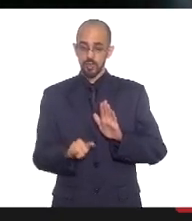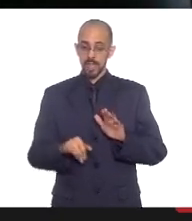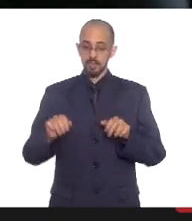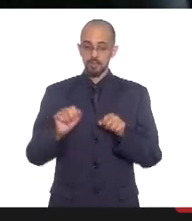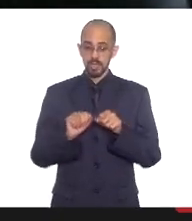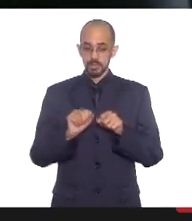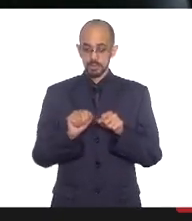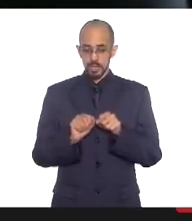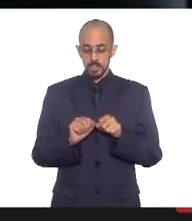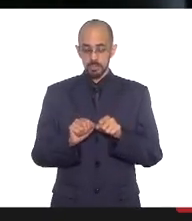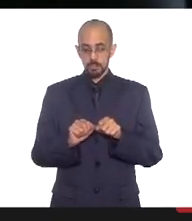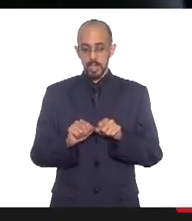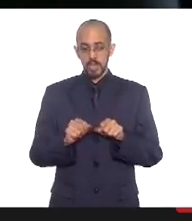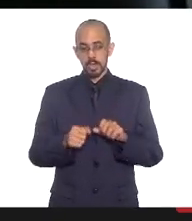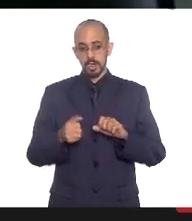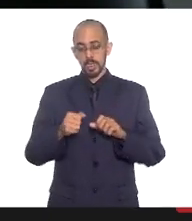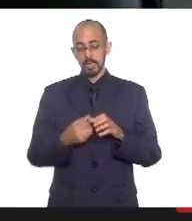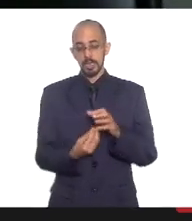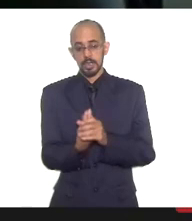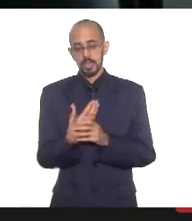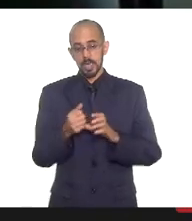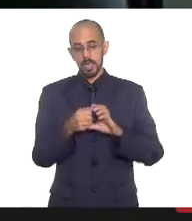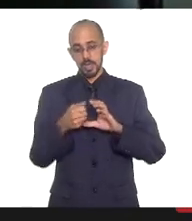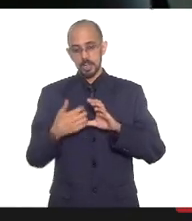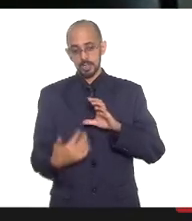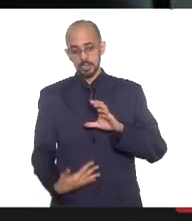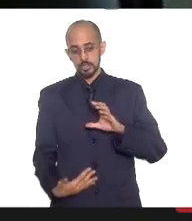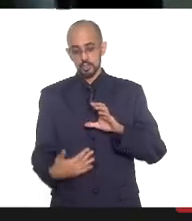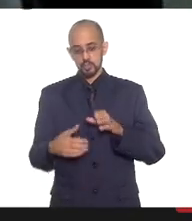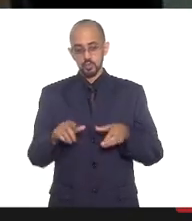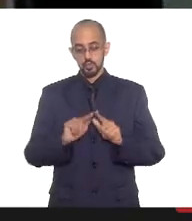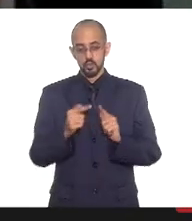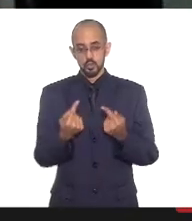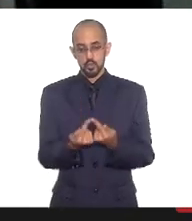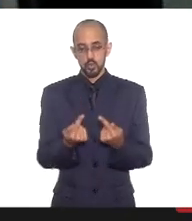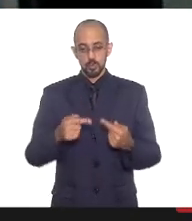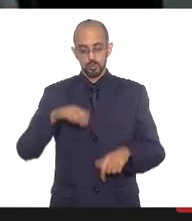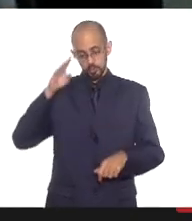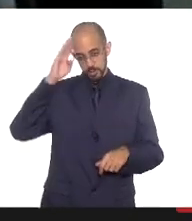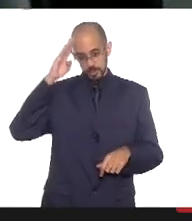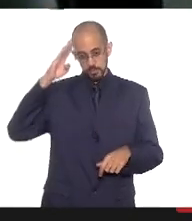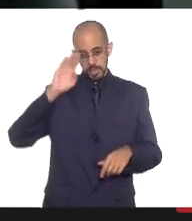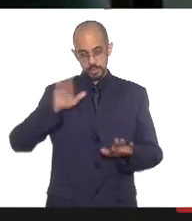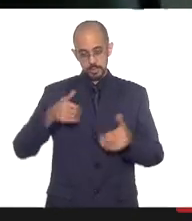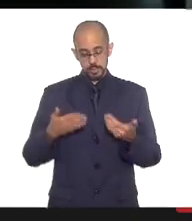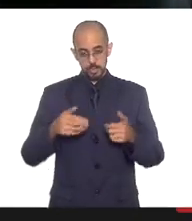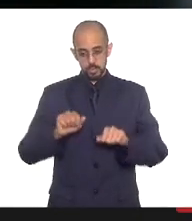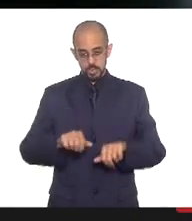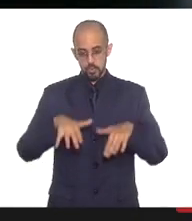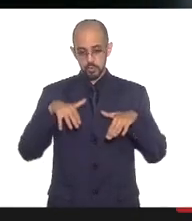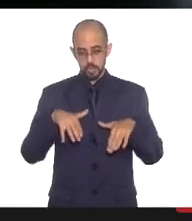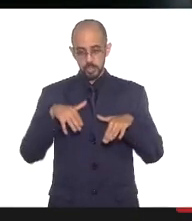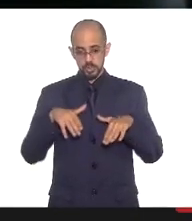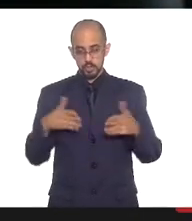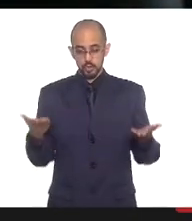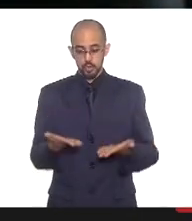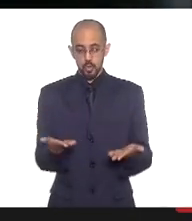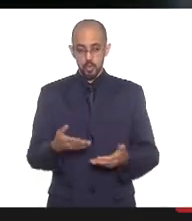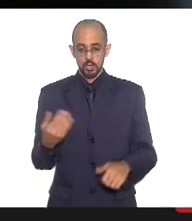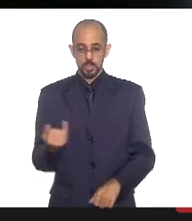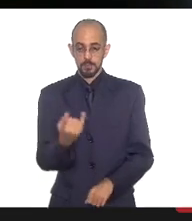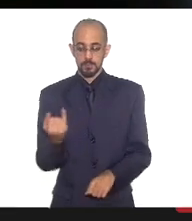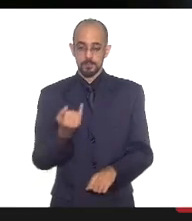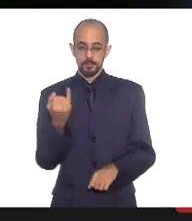caracterizar e os grupos prioritários Então na verdade essa essa Audiência hoje é extremamente